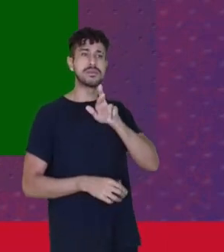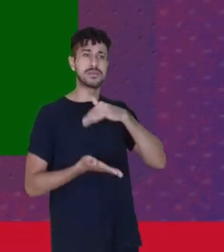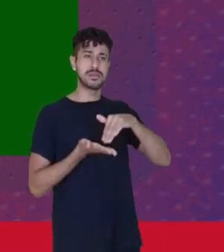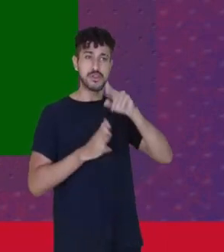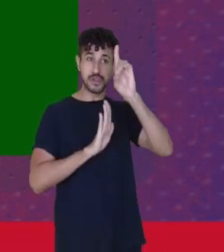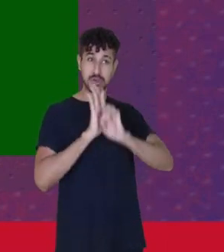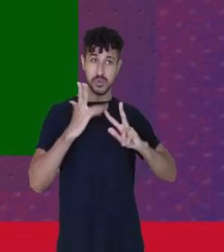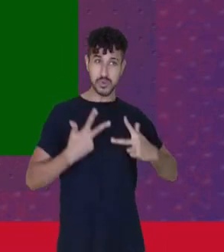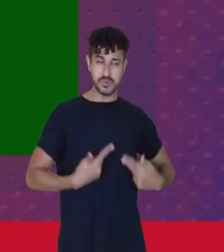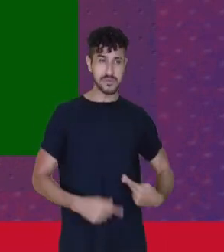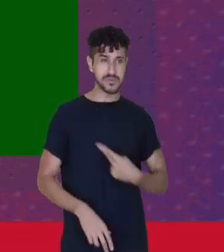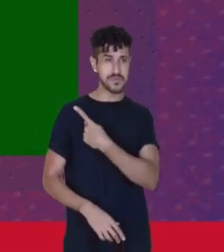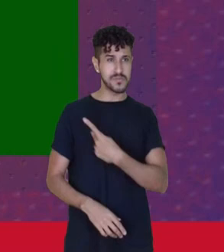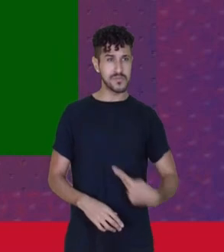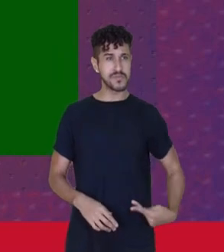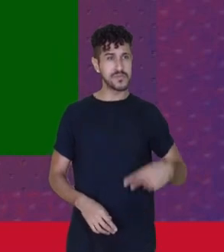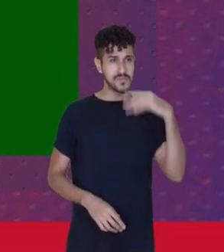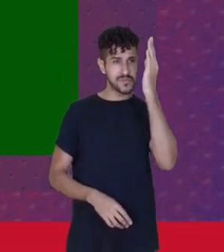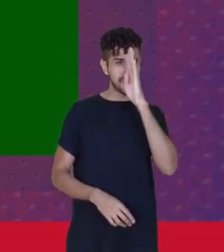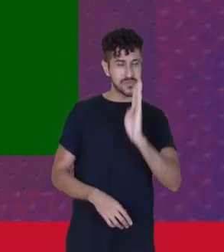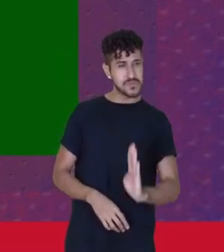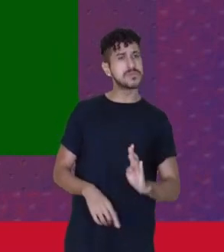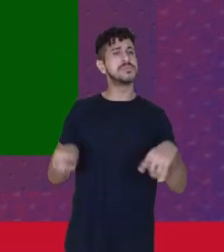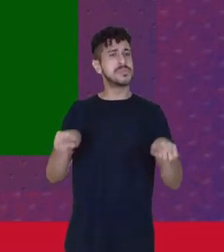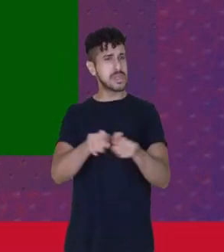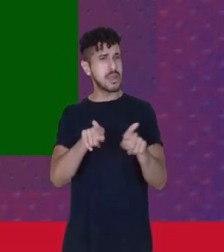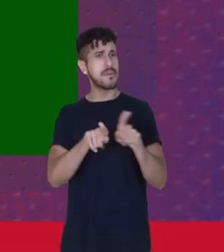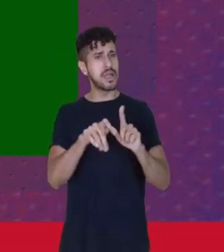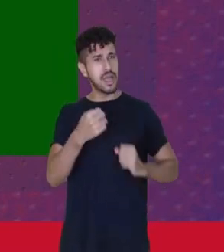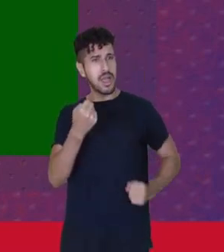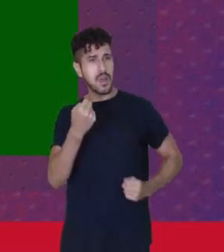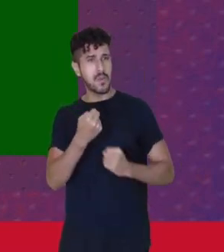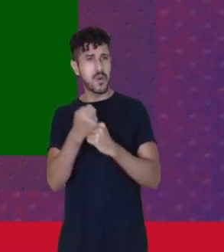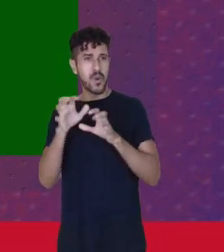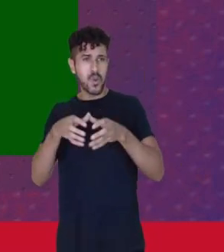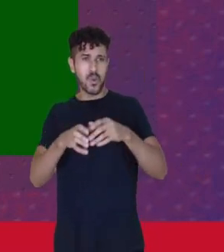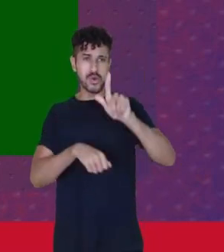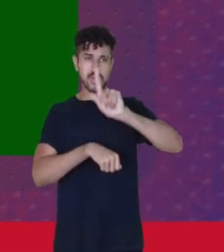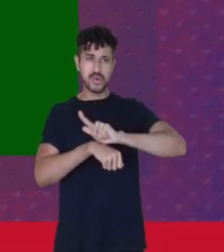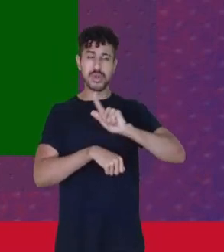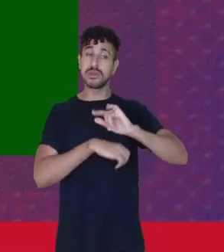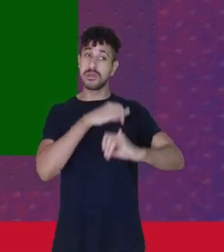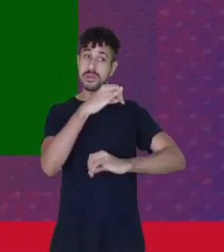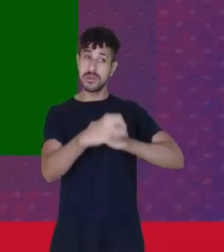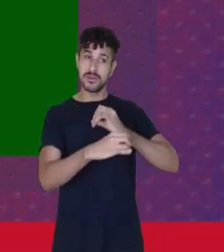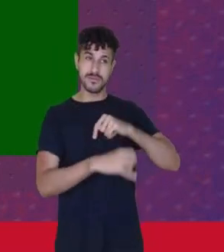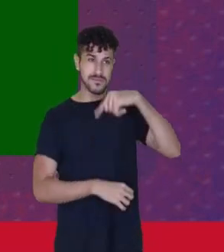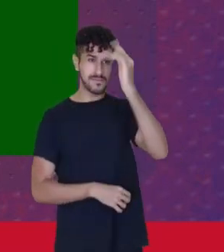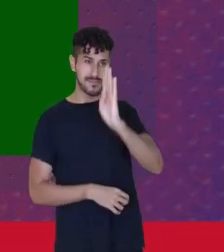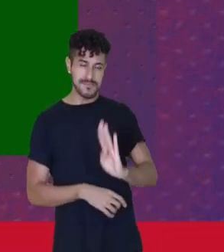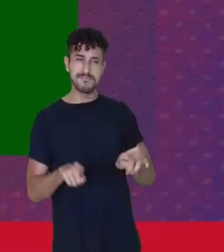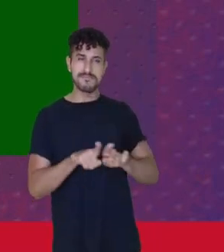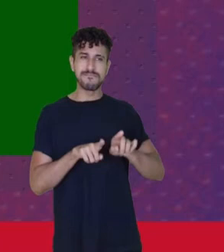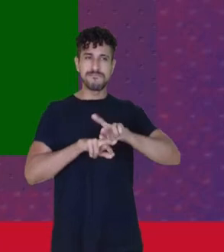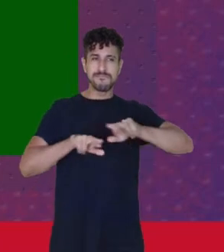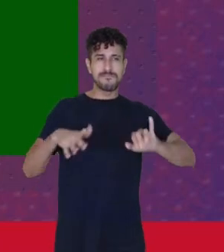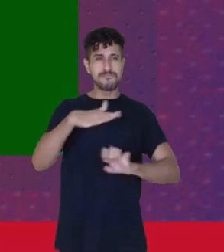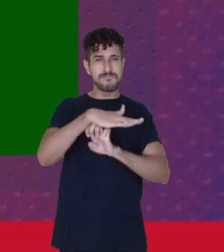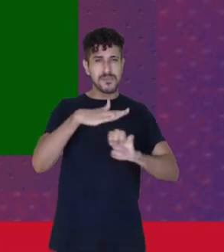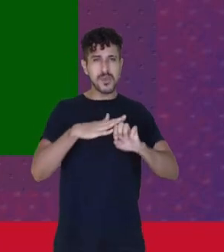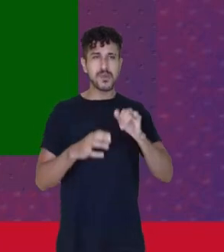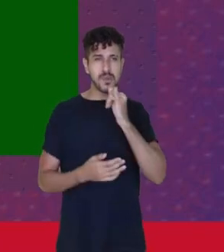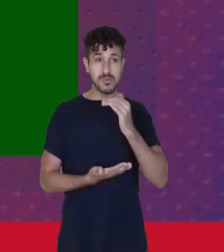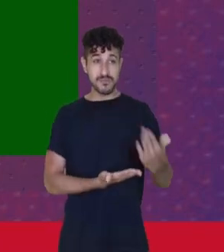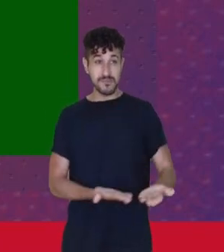Direitos Humanos da Presidência da República, que também tem o apoio do Comitê Gestor da Internet no Brasil e de empresas como